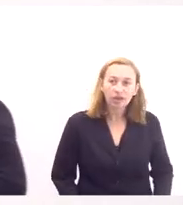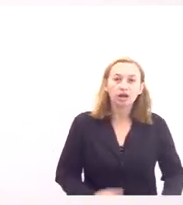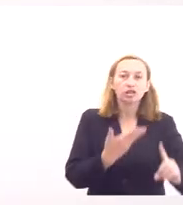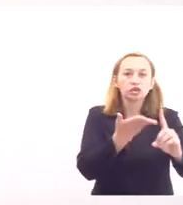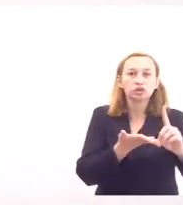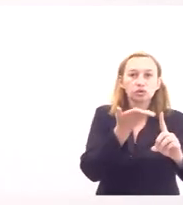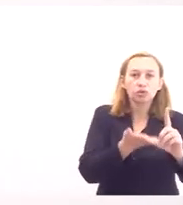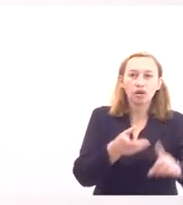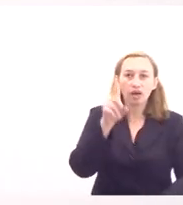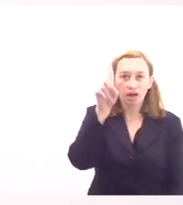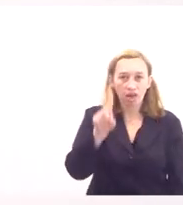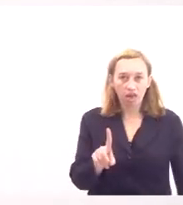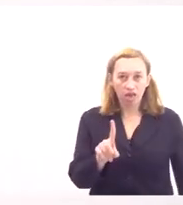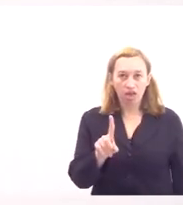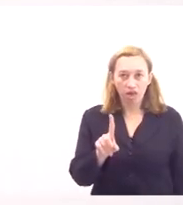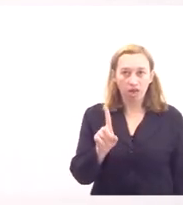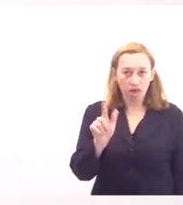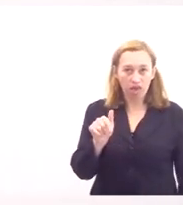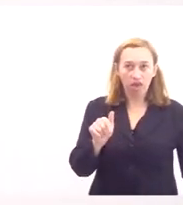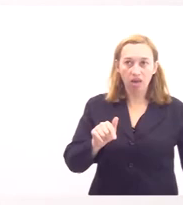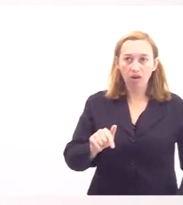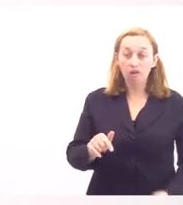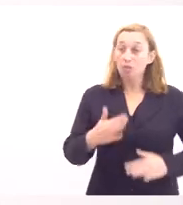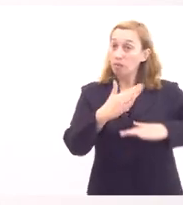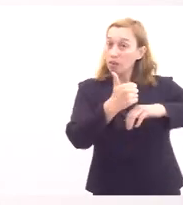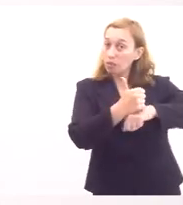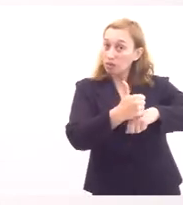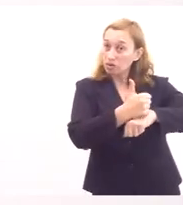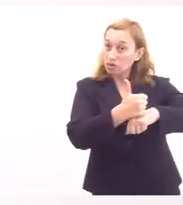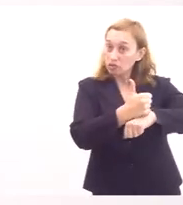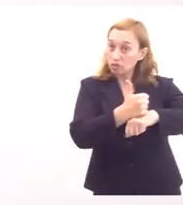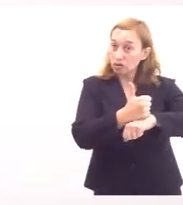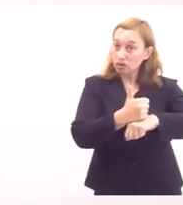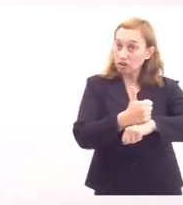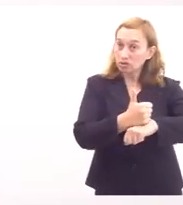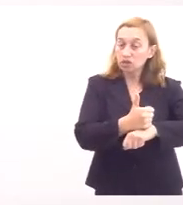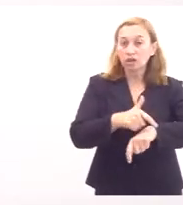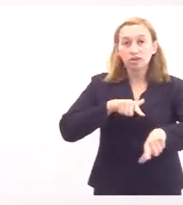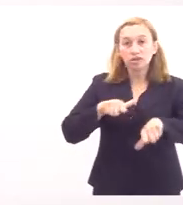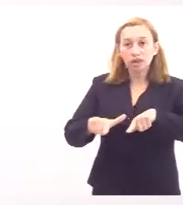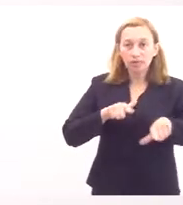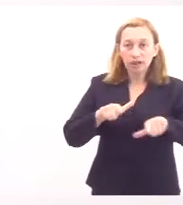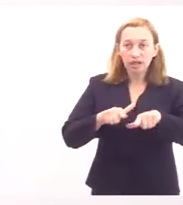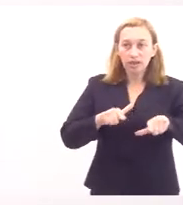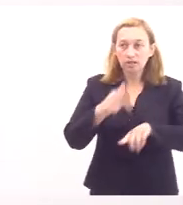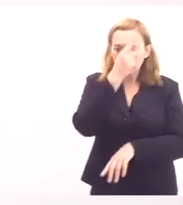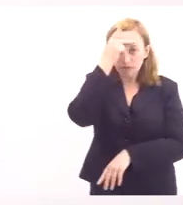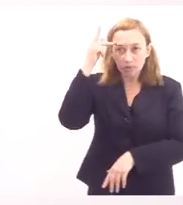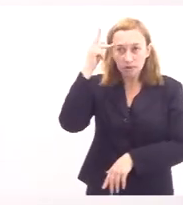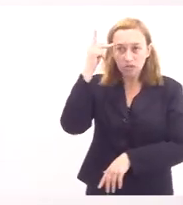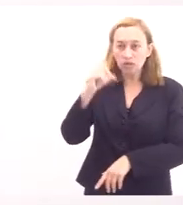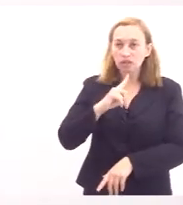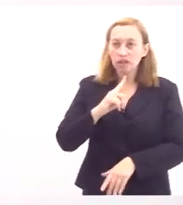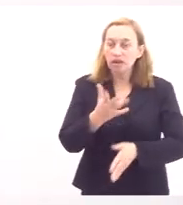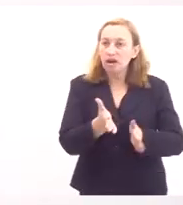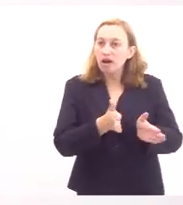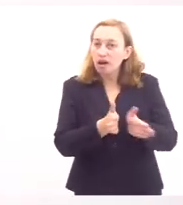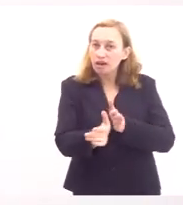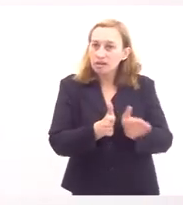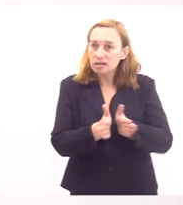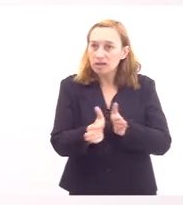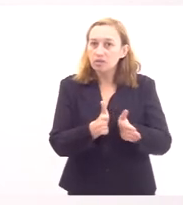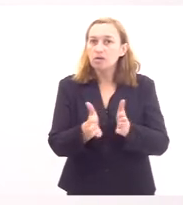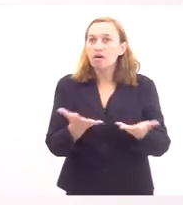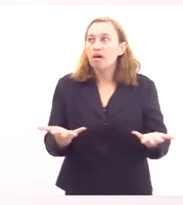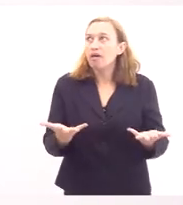um agente da humanização é uma profissional que está trabalhando para que as pessoas tenham acesso ao